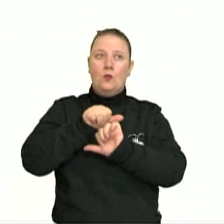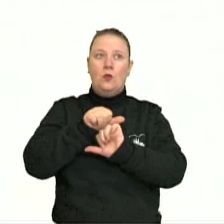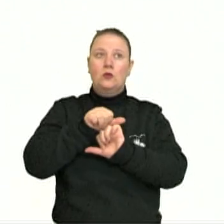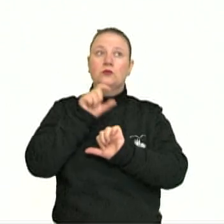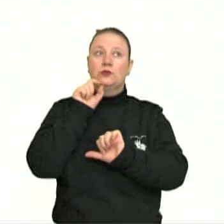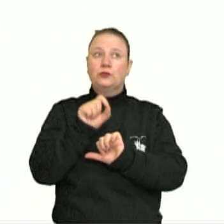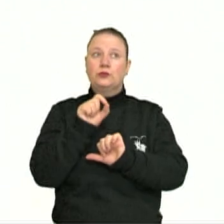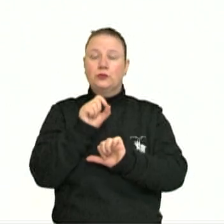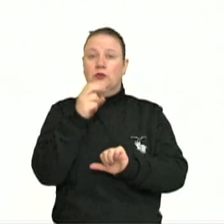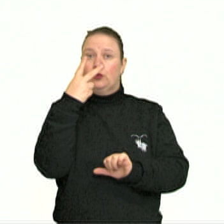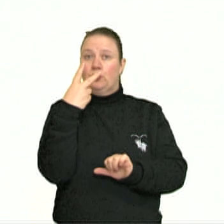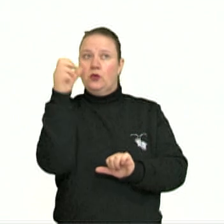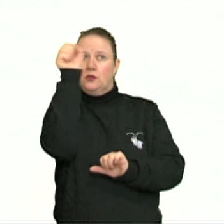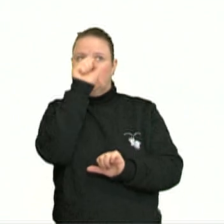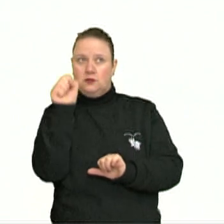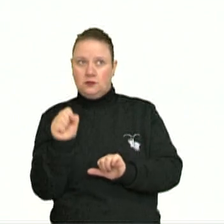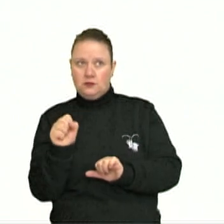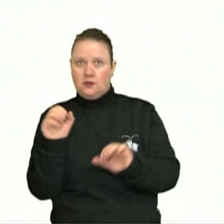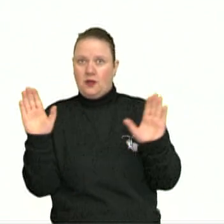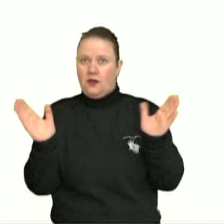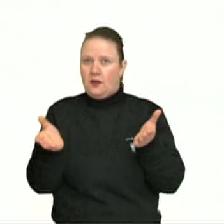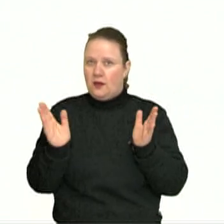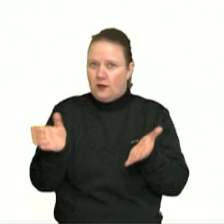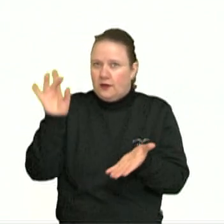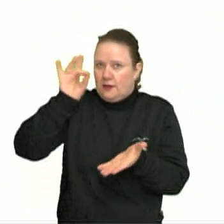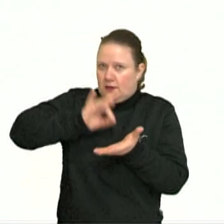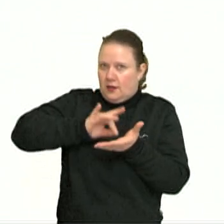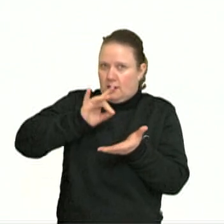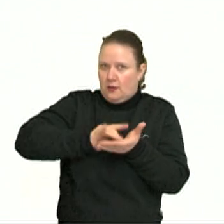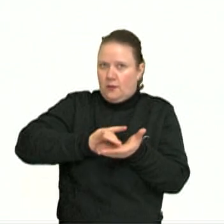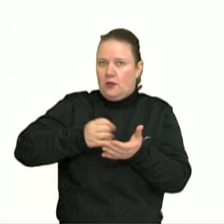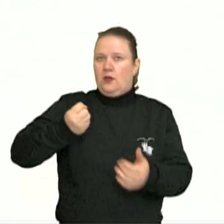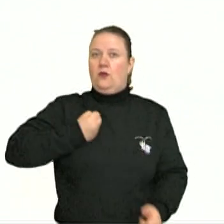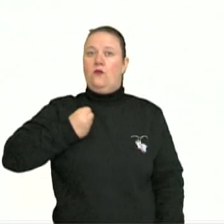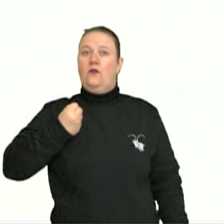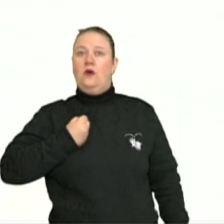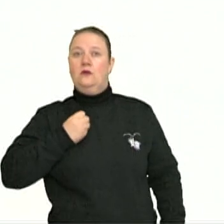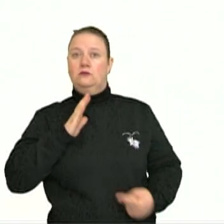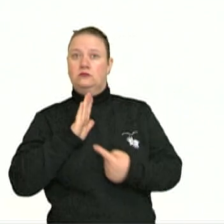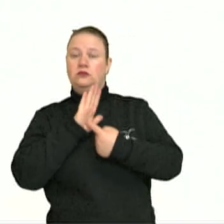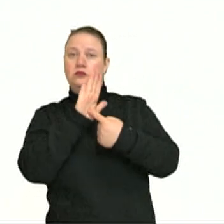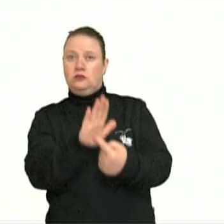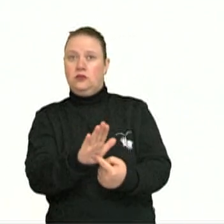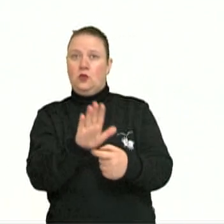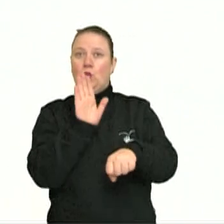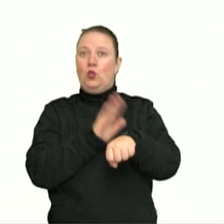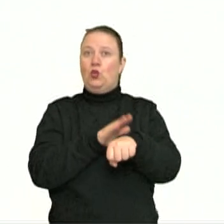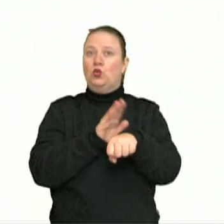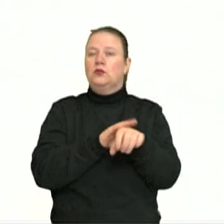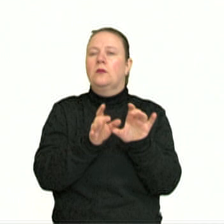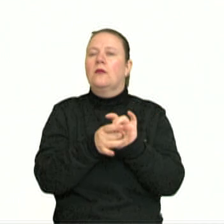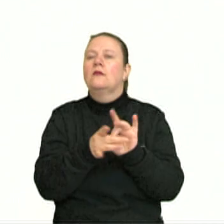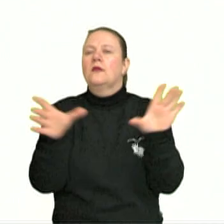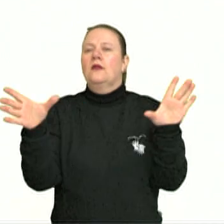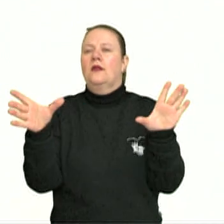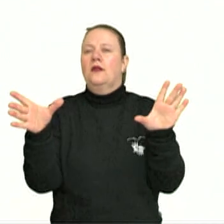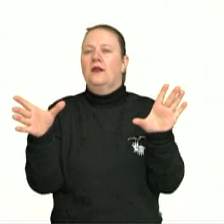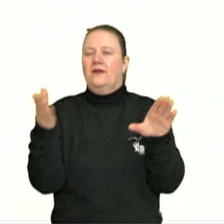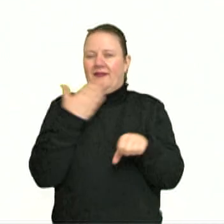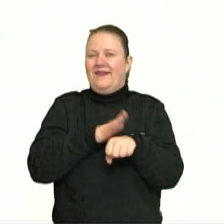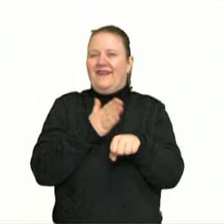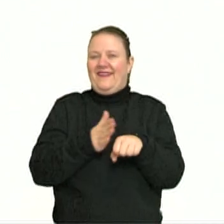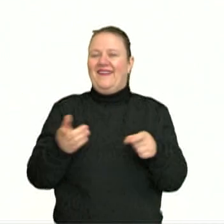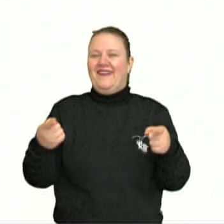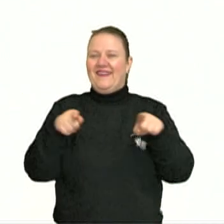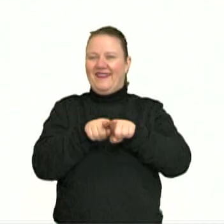o dispositivo se encontra. Eu vou dar um tempinho para vocês aí, para vocês poderem aplicar a equação do pêndulo e daqui a pouco a gente já volta para